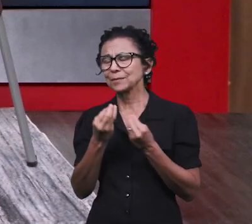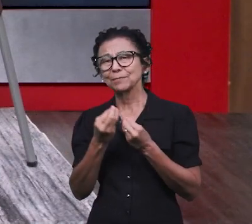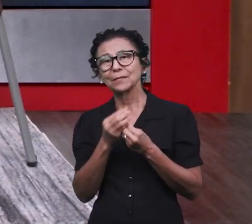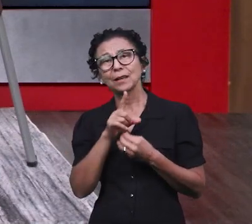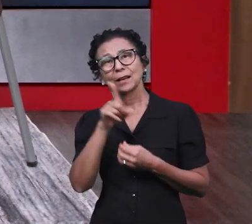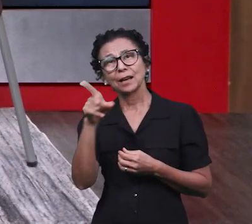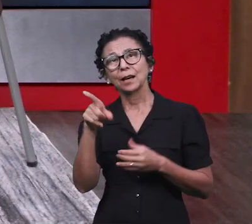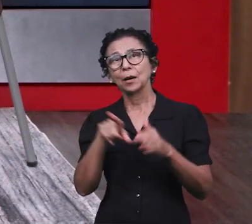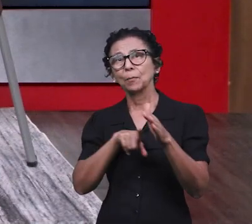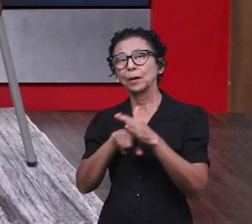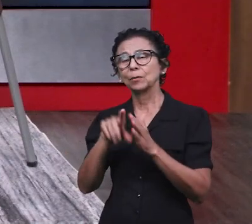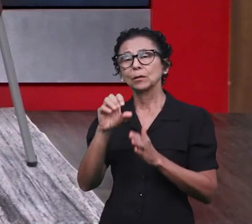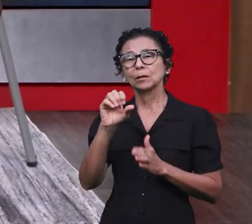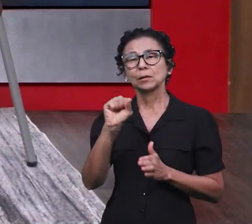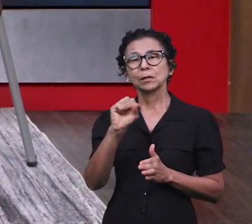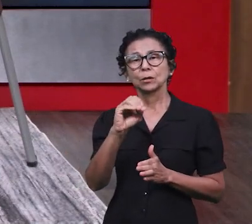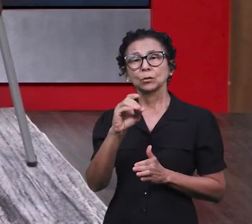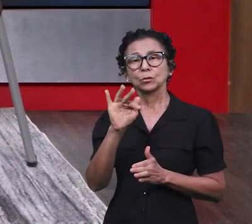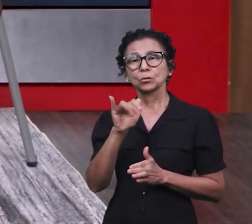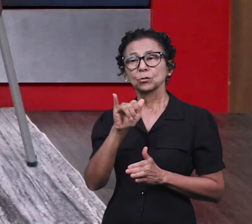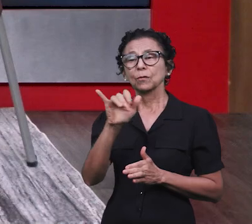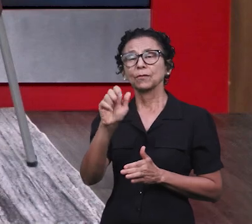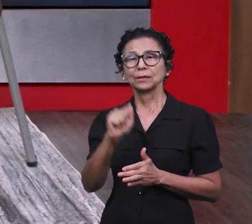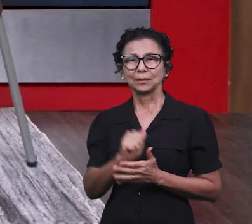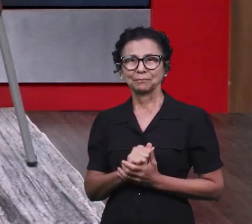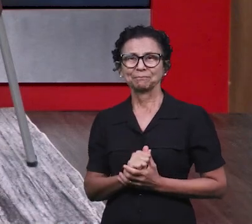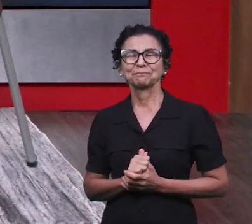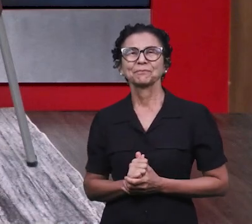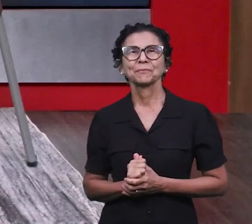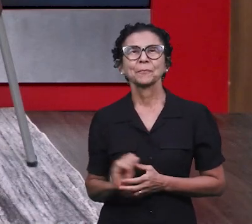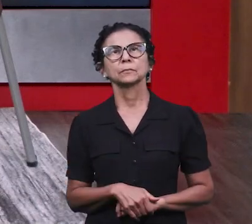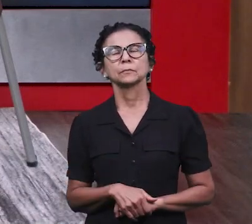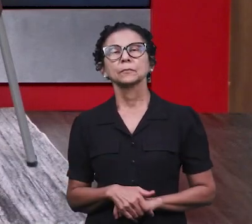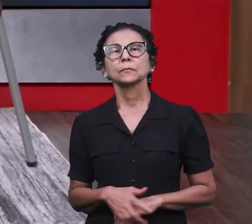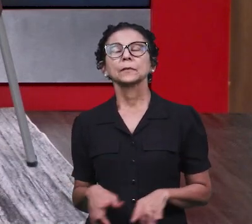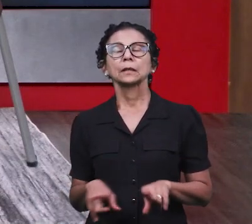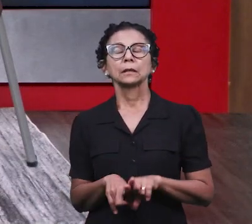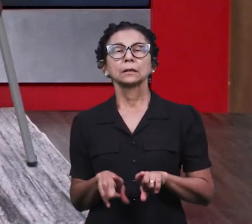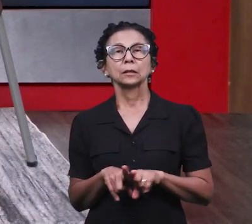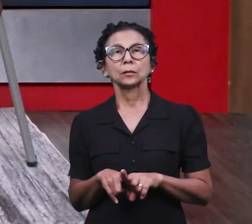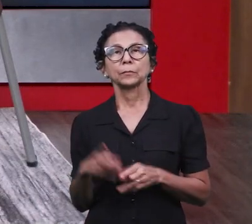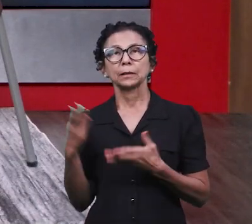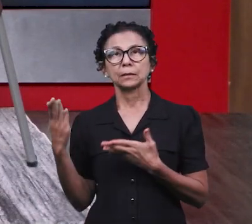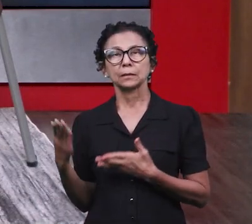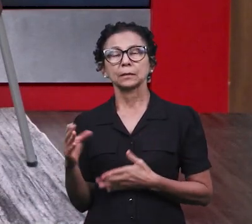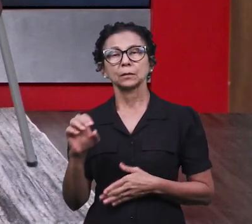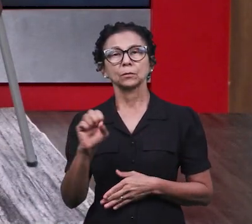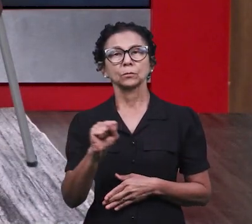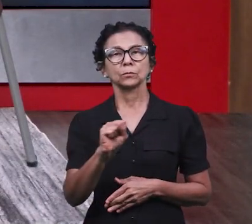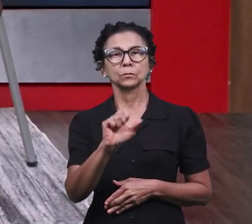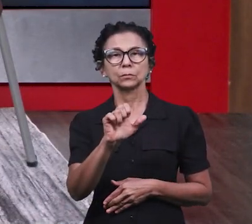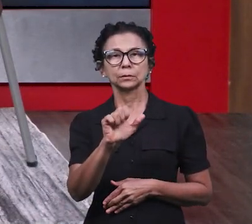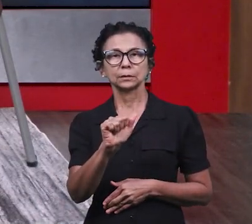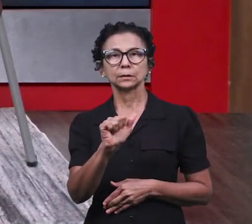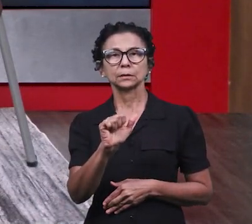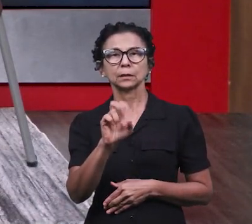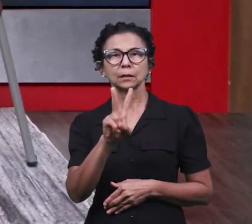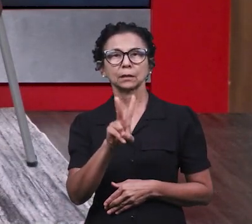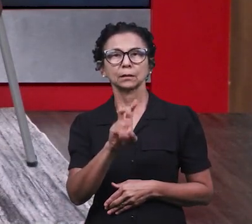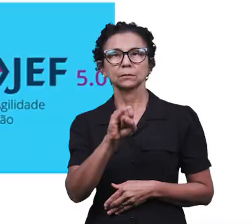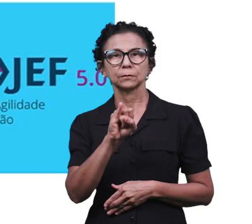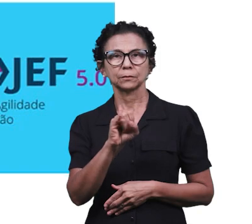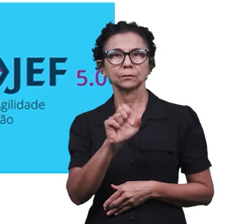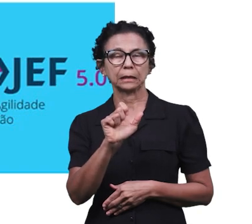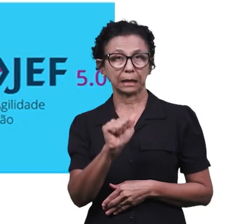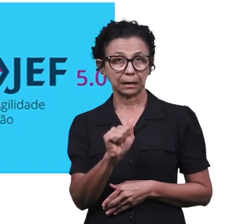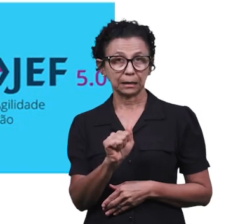assim, bem simples, né, para que a pessoa consiga entender. Tem um outro também que é o Savia, que também foi desenvolvido lá no